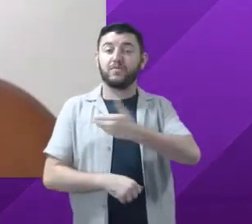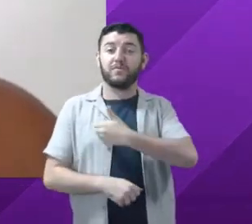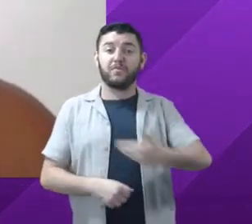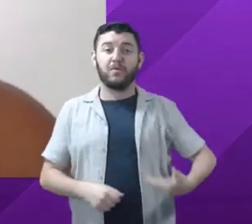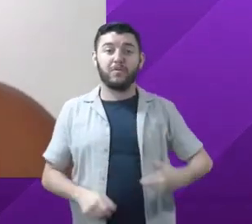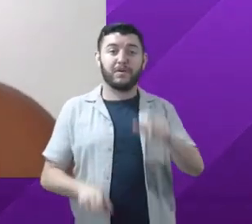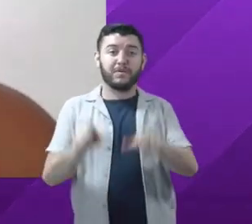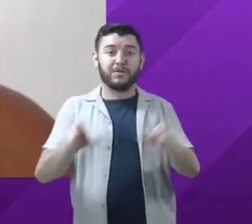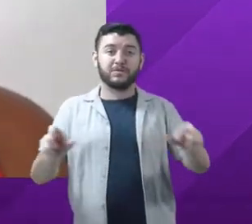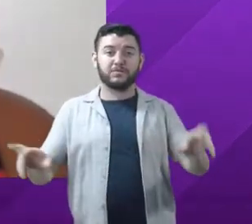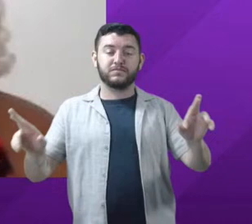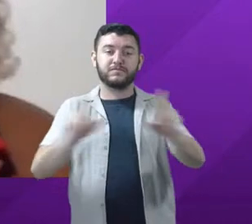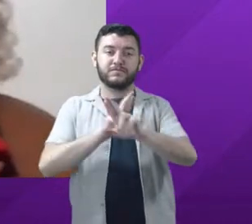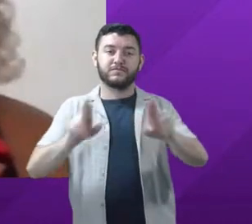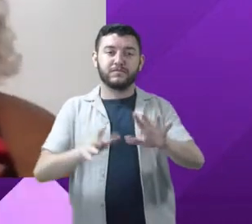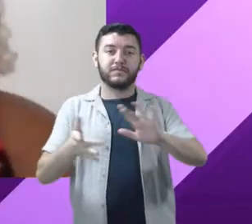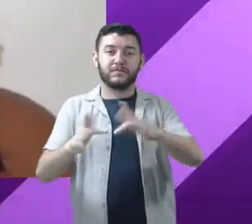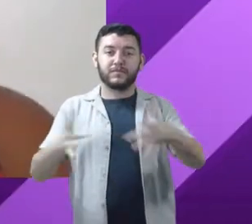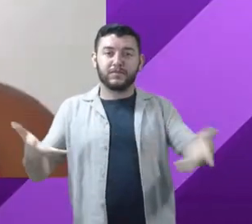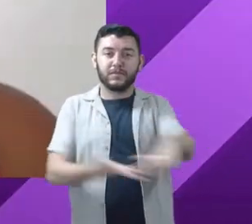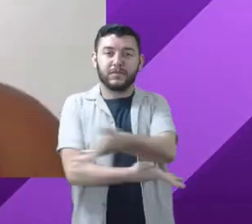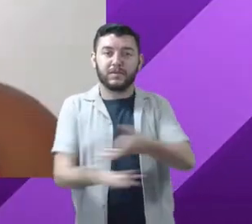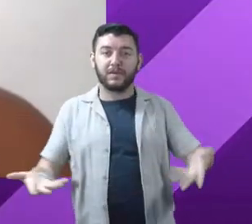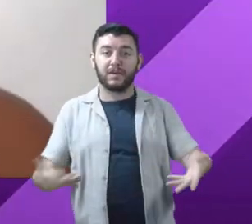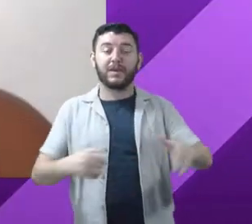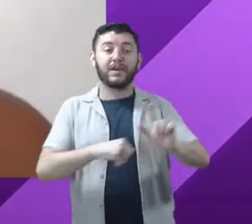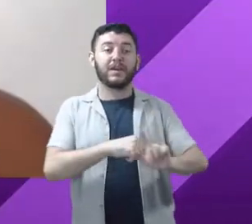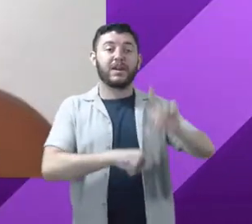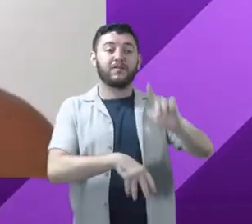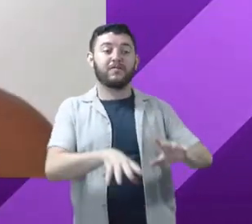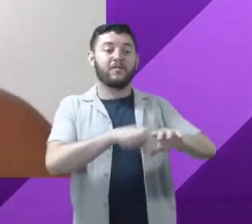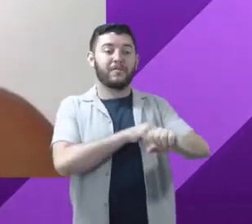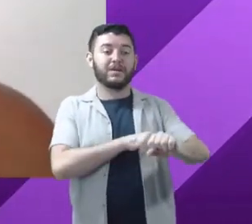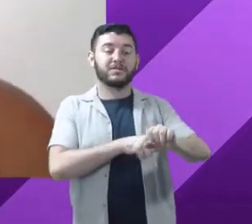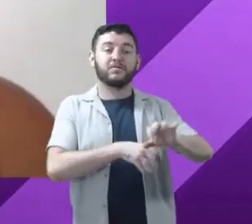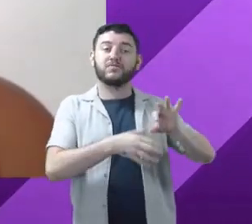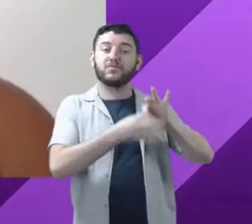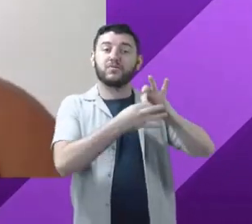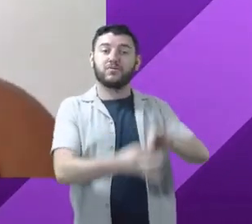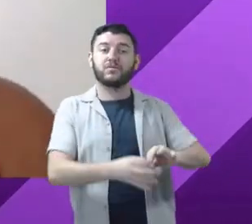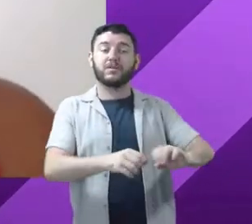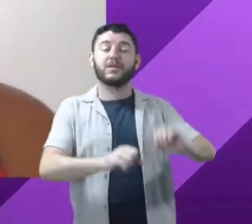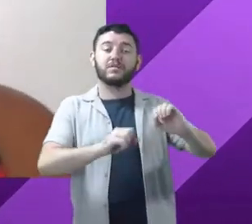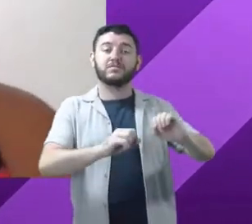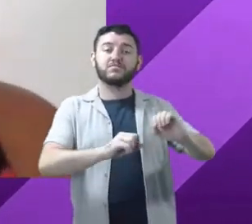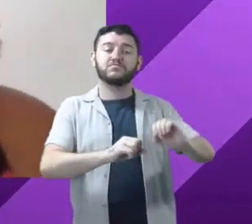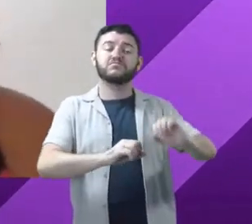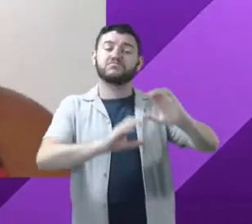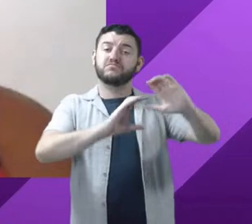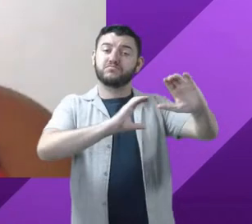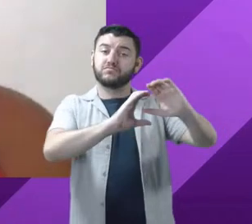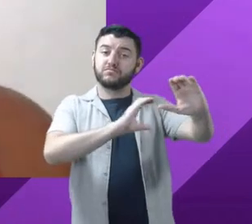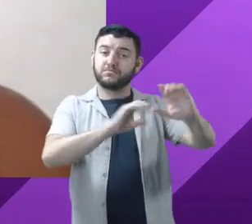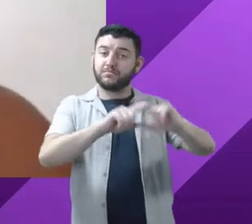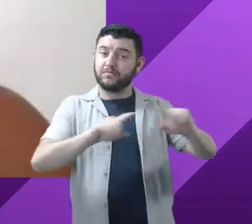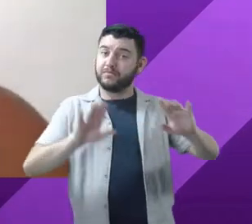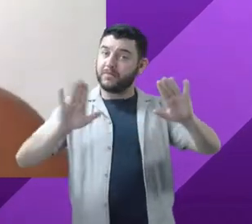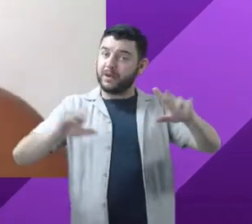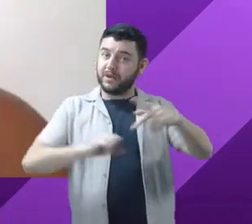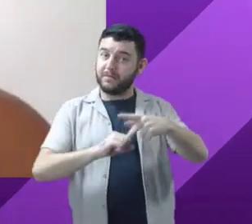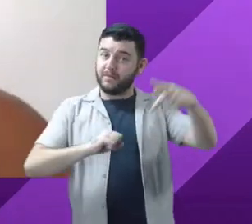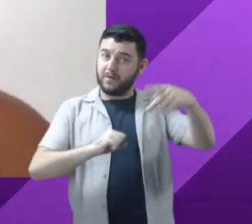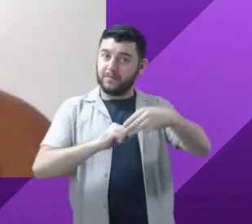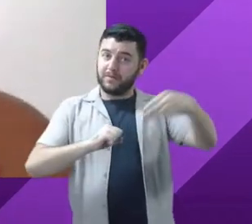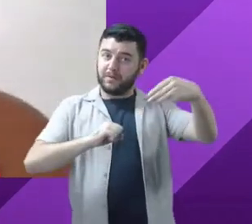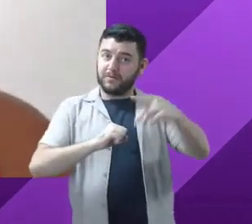né? A minha formação da graduação é na comunicação, mas a minha pós-graduação é voltada para